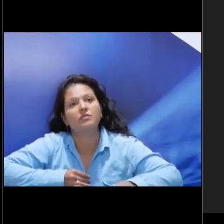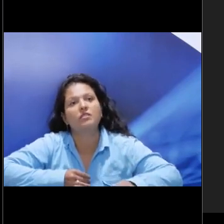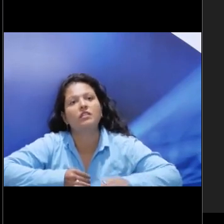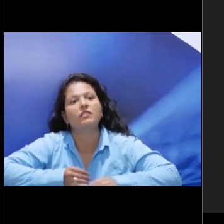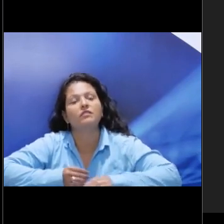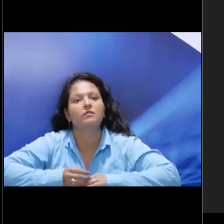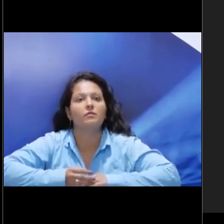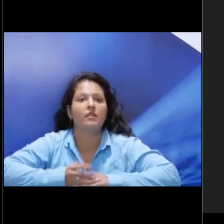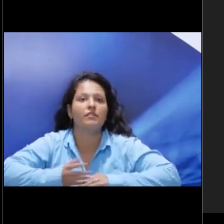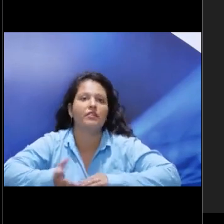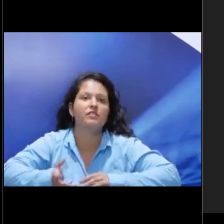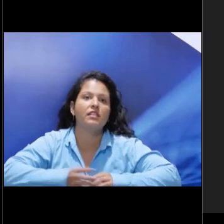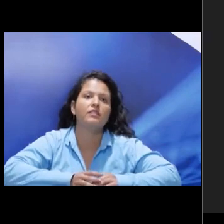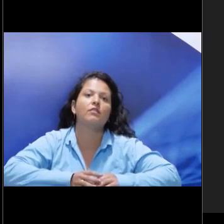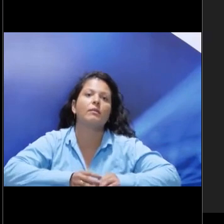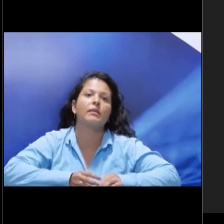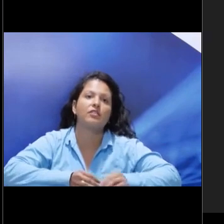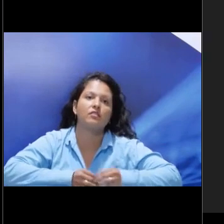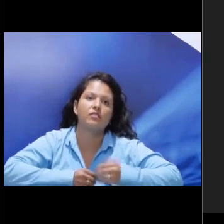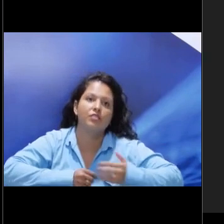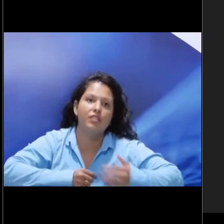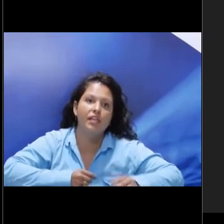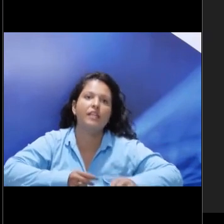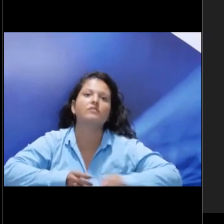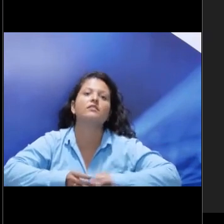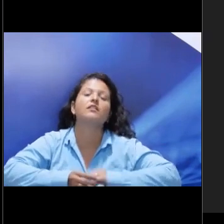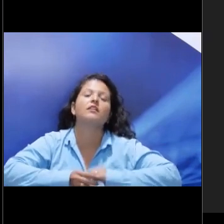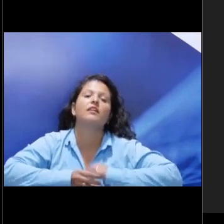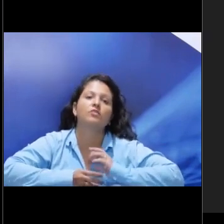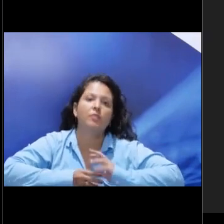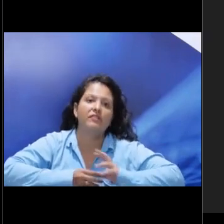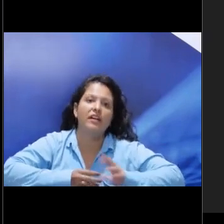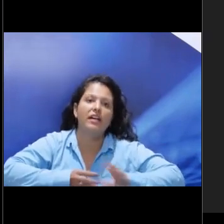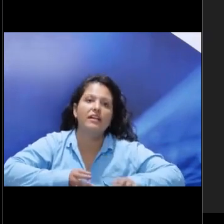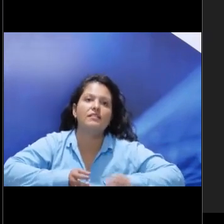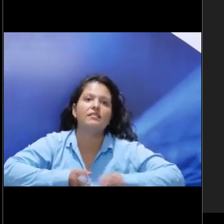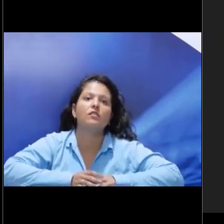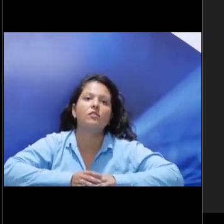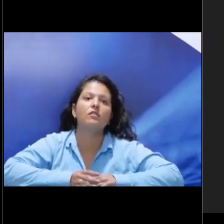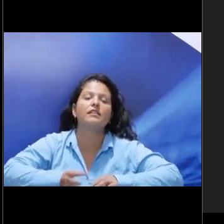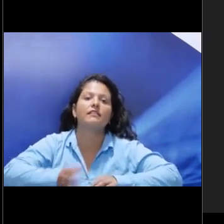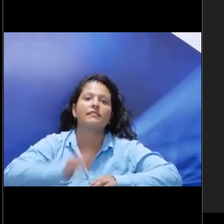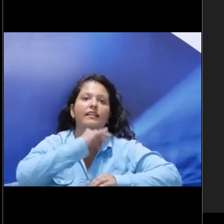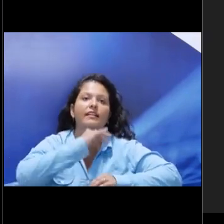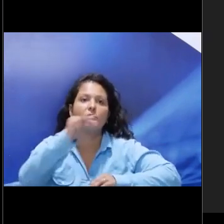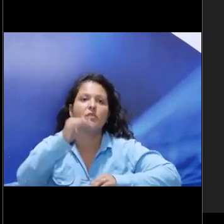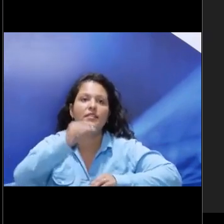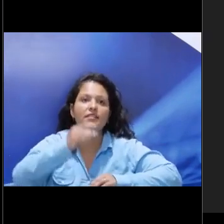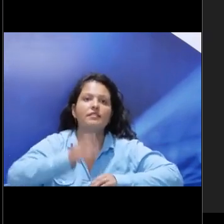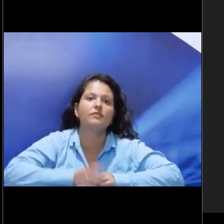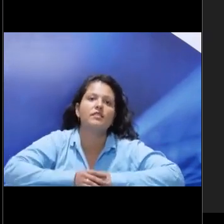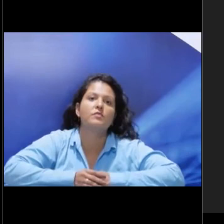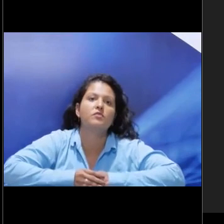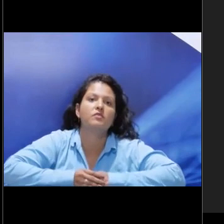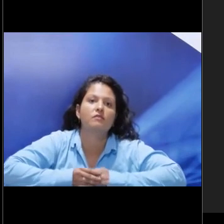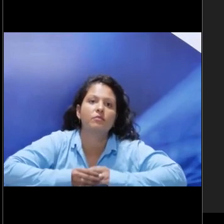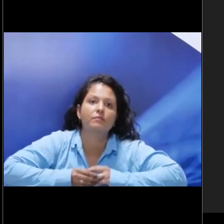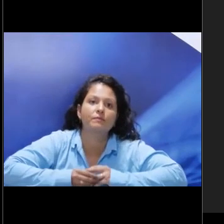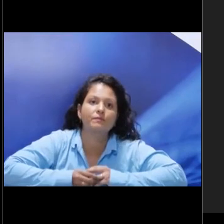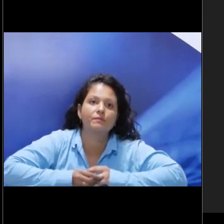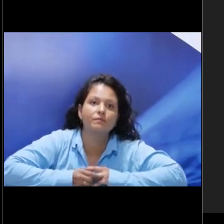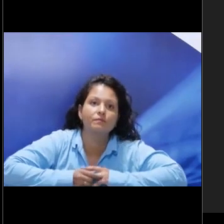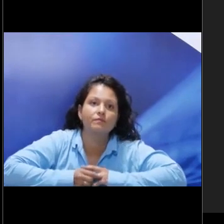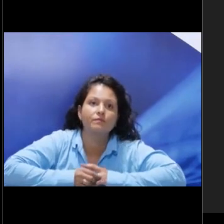já respondeu, né, Rafael? Seria, então, a barreira de oxigênio, a dupla face, a lona e até aquela proteção, né, se